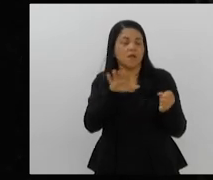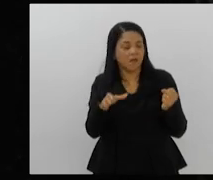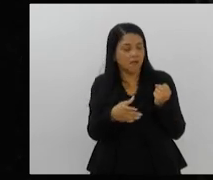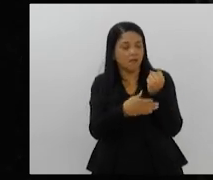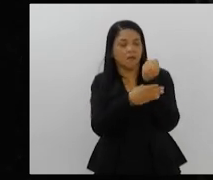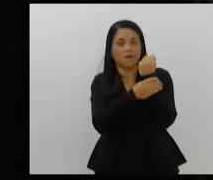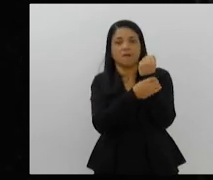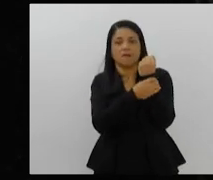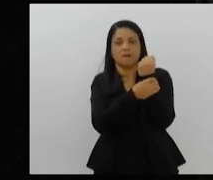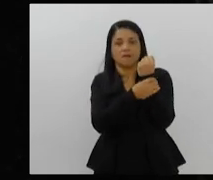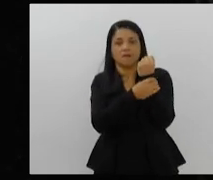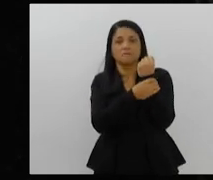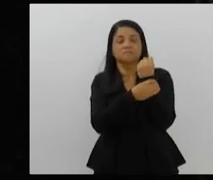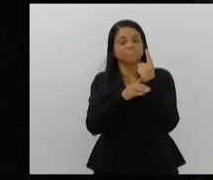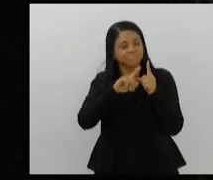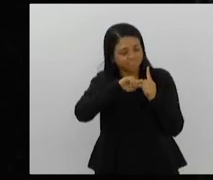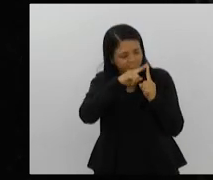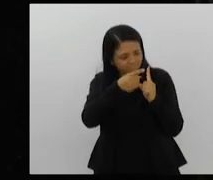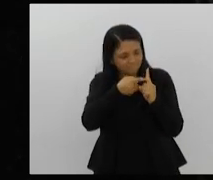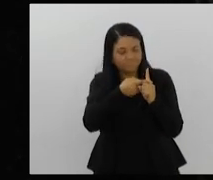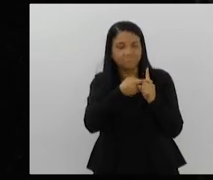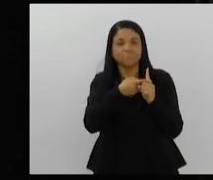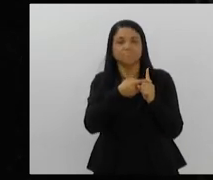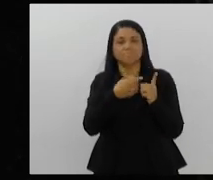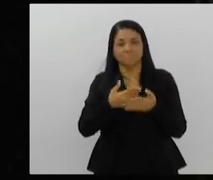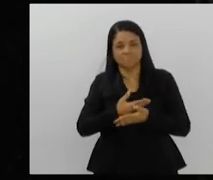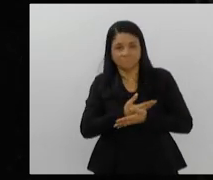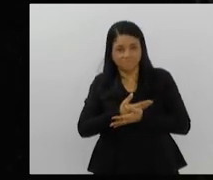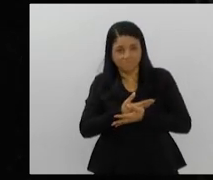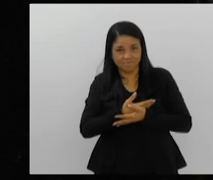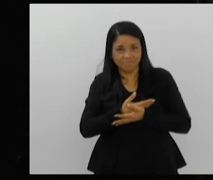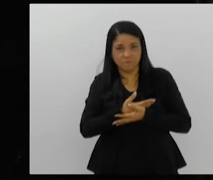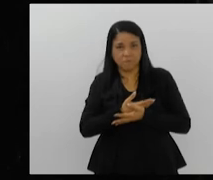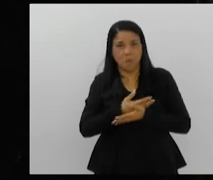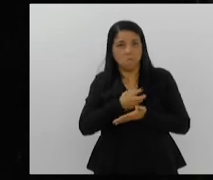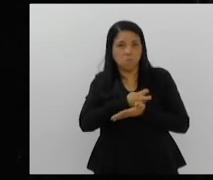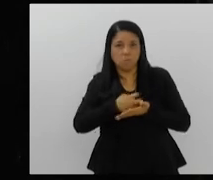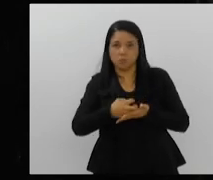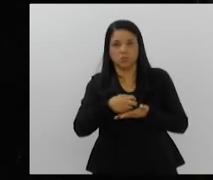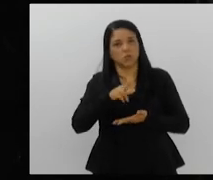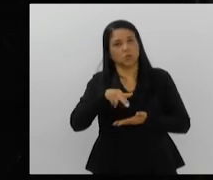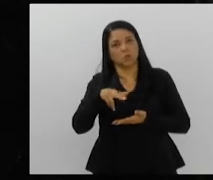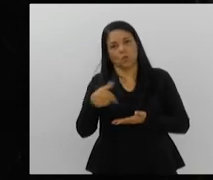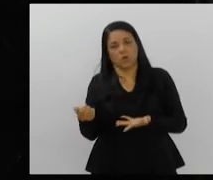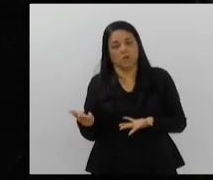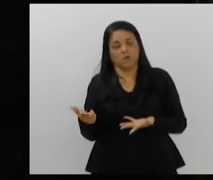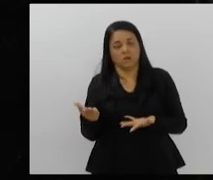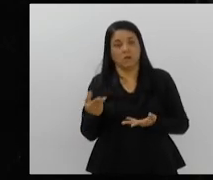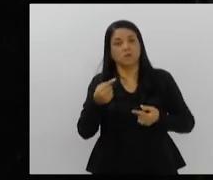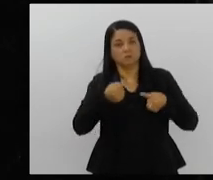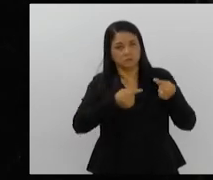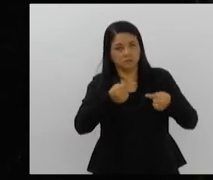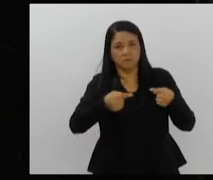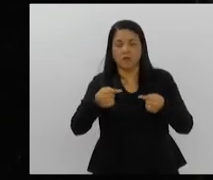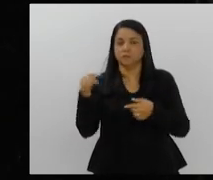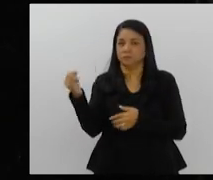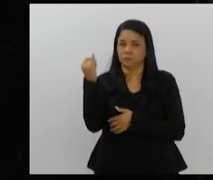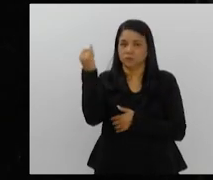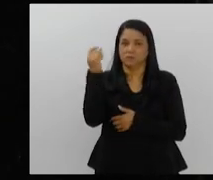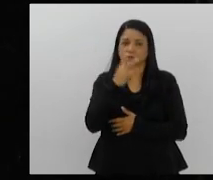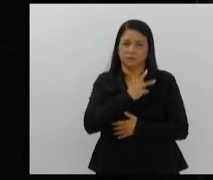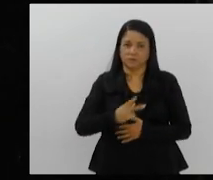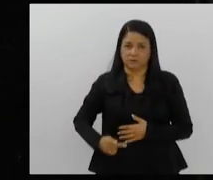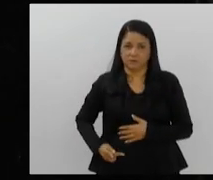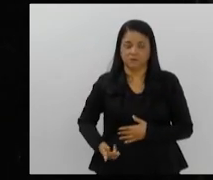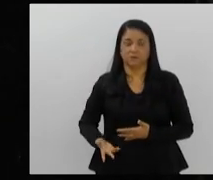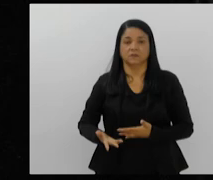uma criança no seu ventre, mas que não será punida por isso. Isso é um debate importante, senhora presidenta.